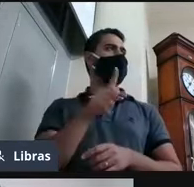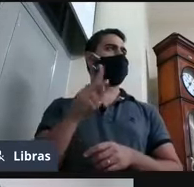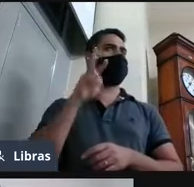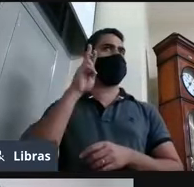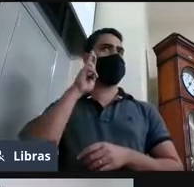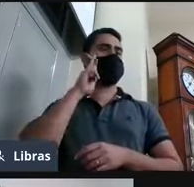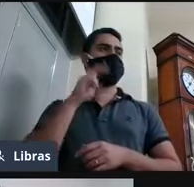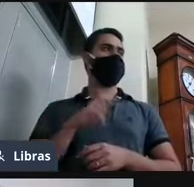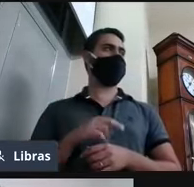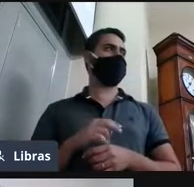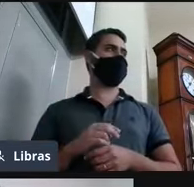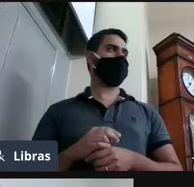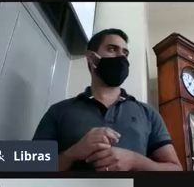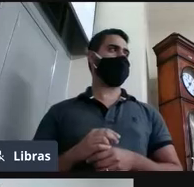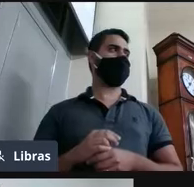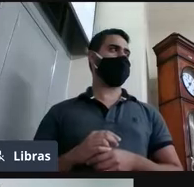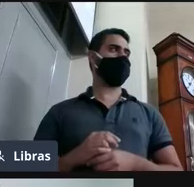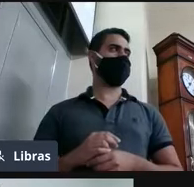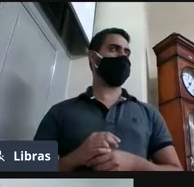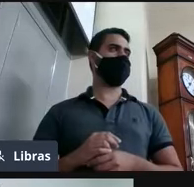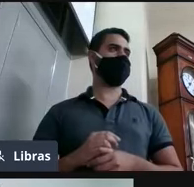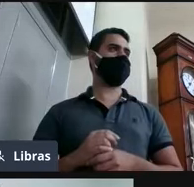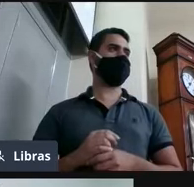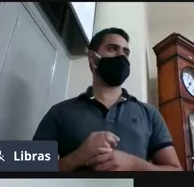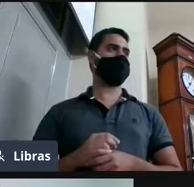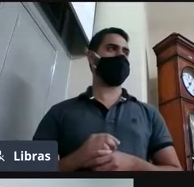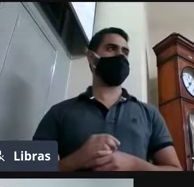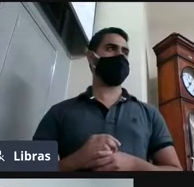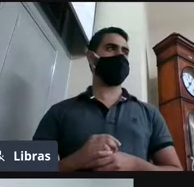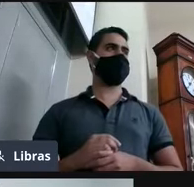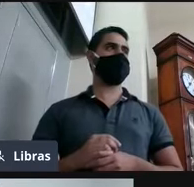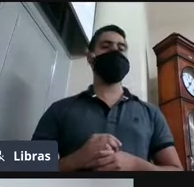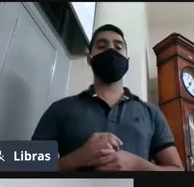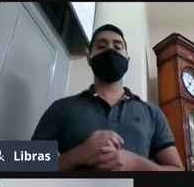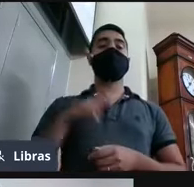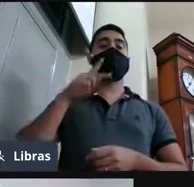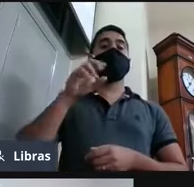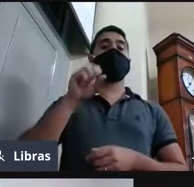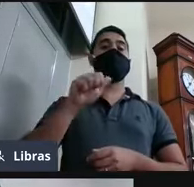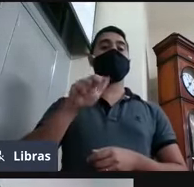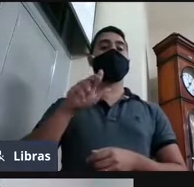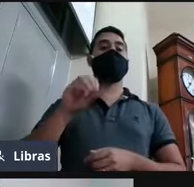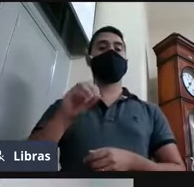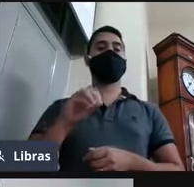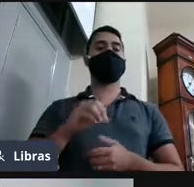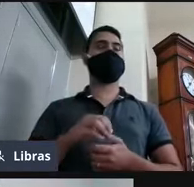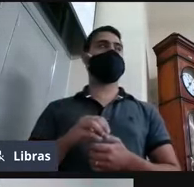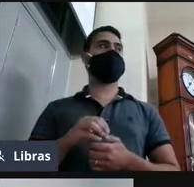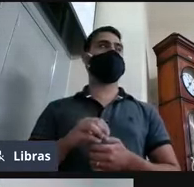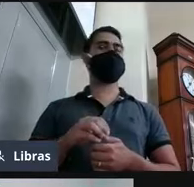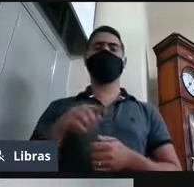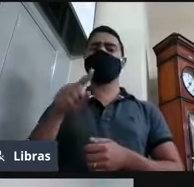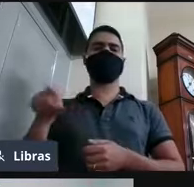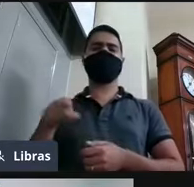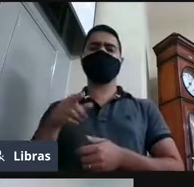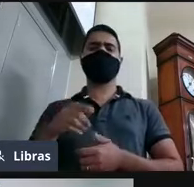Oliveira Tavares. Quero justificar. Vereador Saulo de Tarso Pereira Correia da Silva. Rejeito,